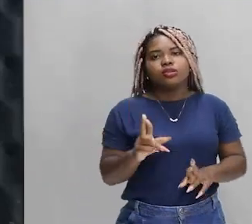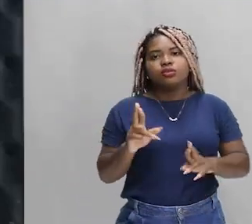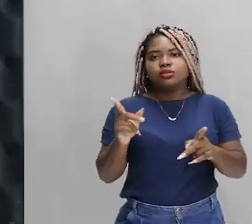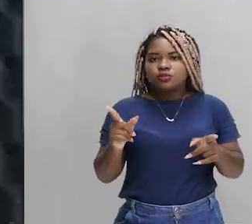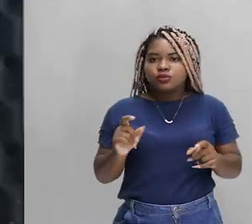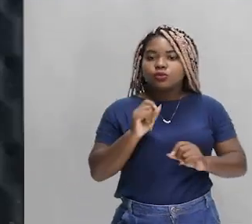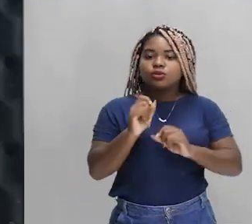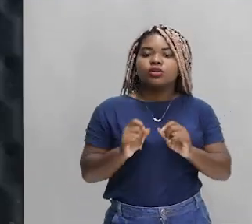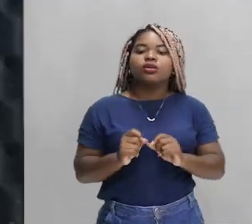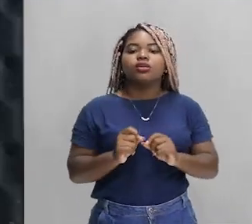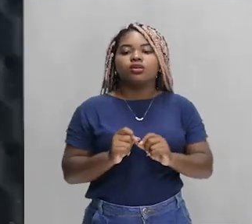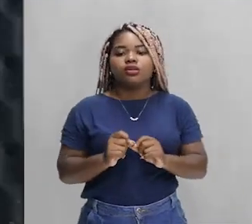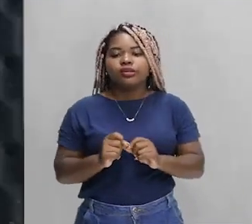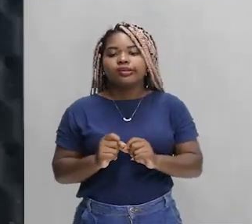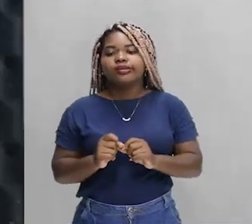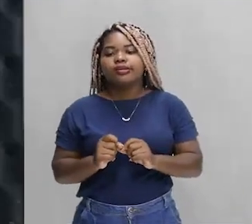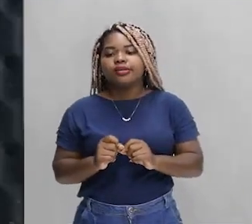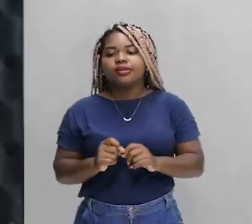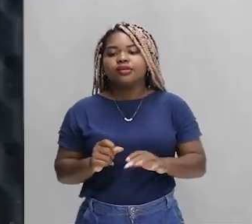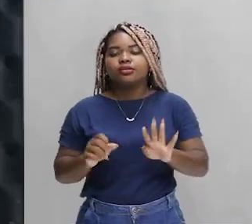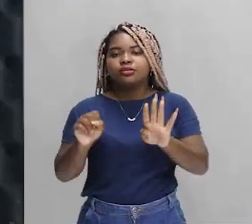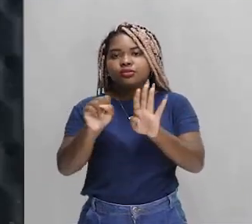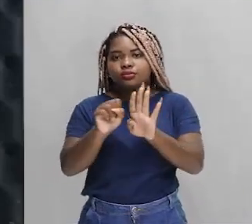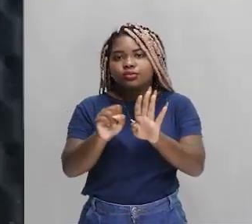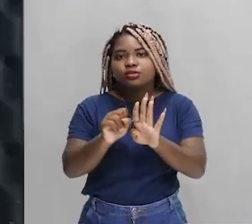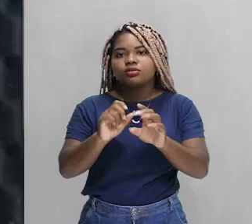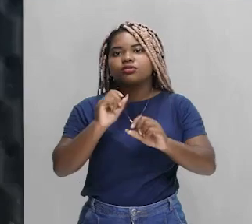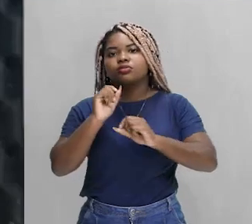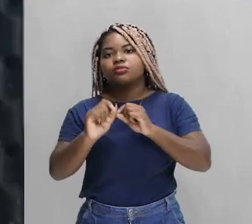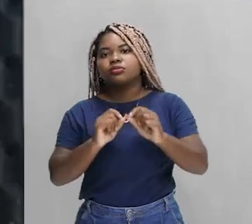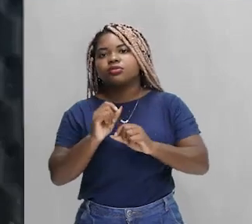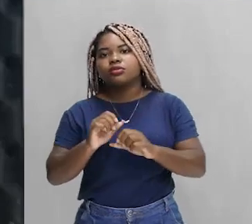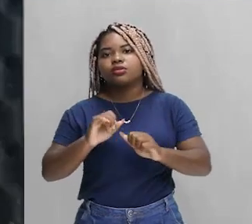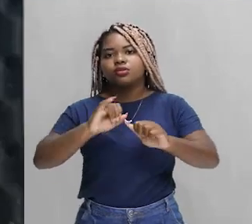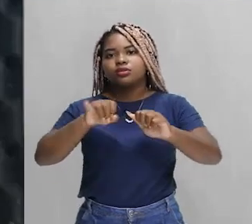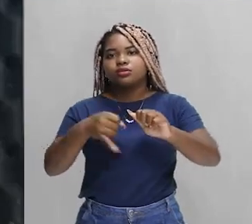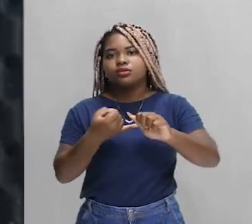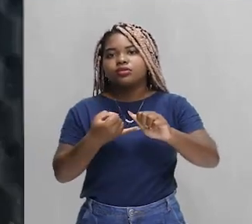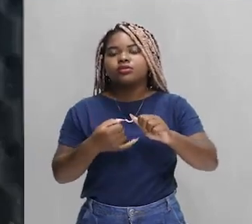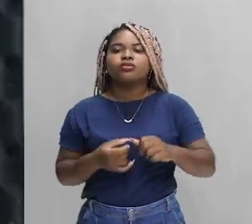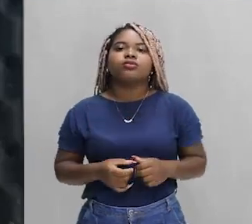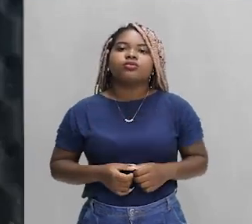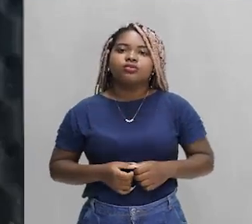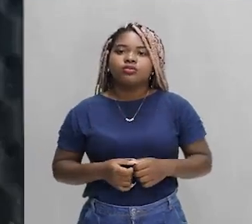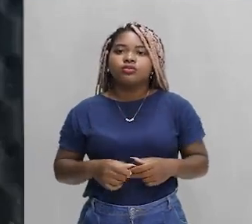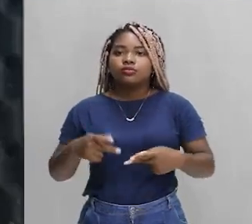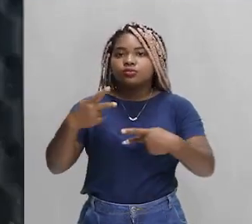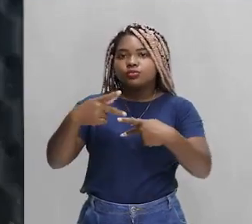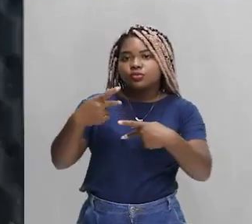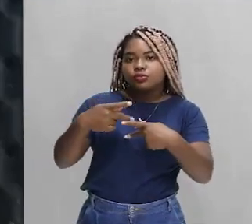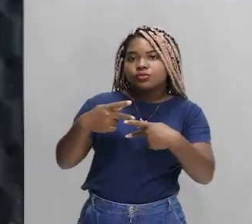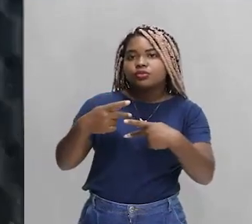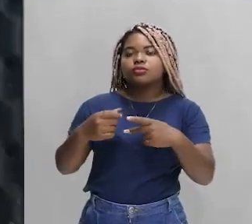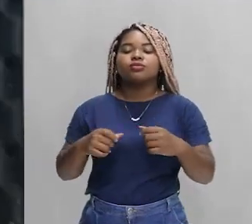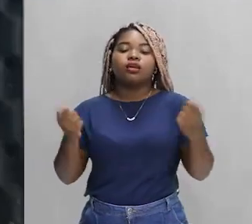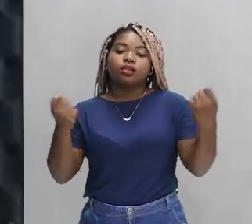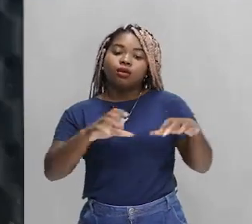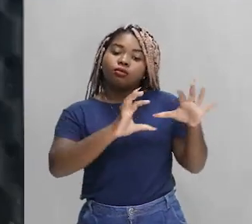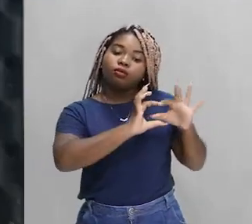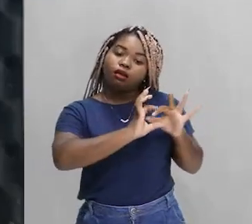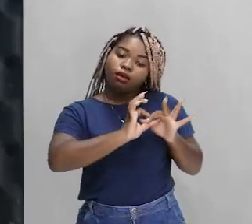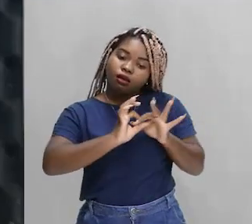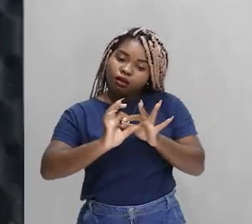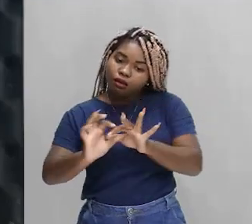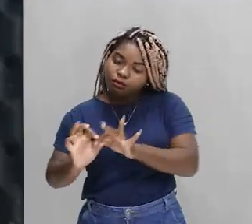é substantivo, o que é adjetivo, o que é preposição? Eu vou saber pelo contexto, né? Pelo contexto, eu vou saber se eu estou falando